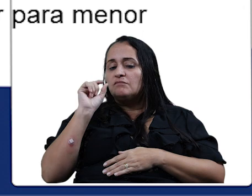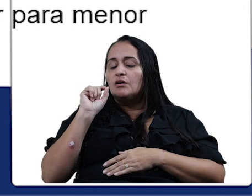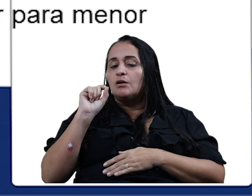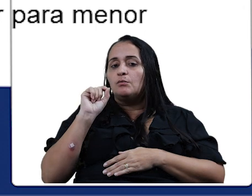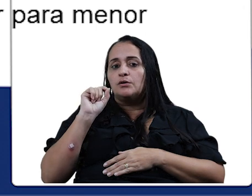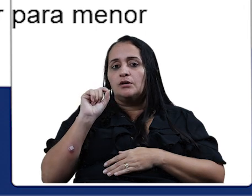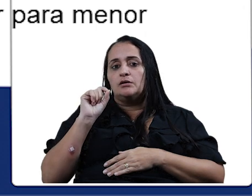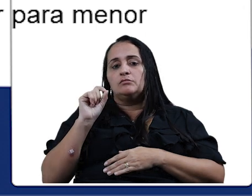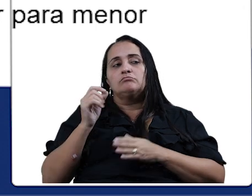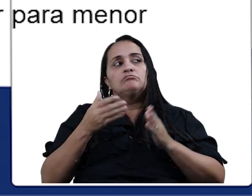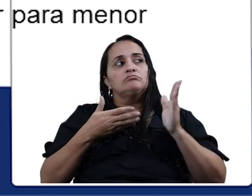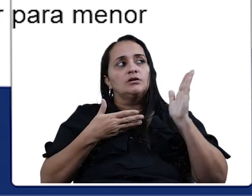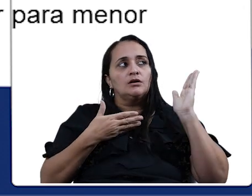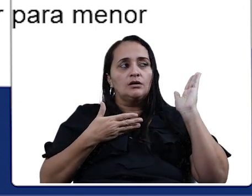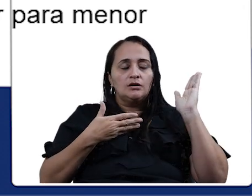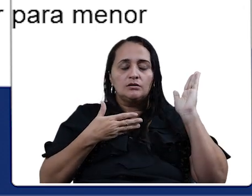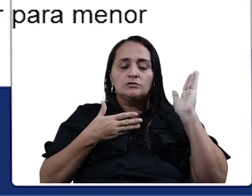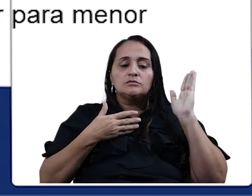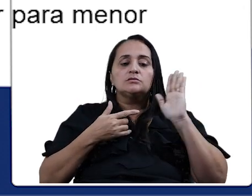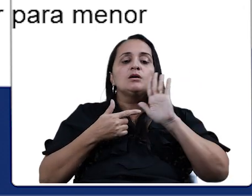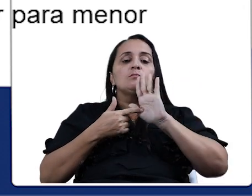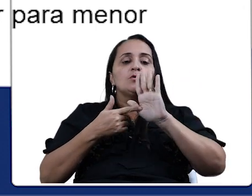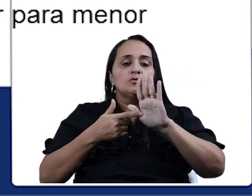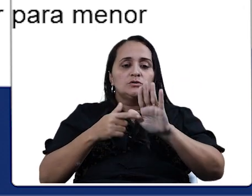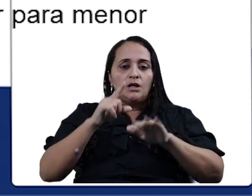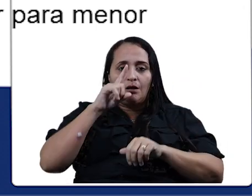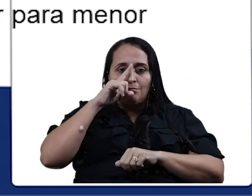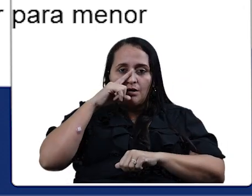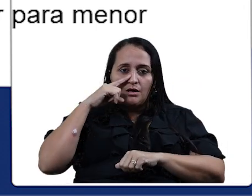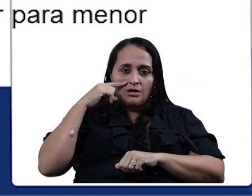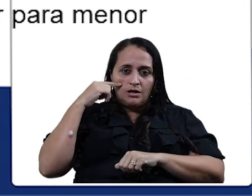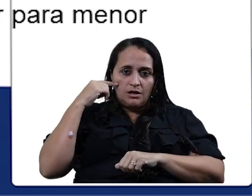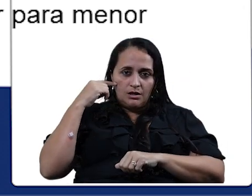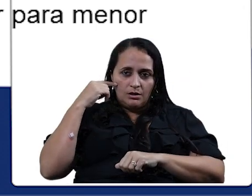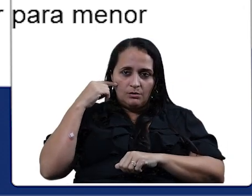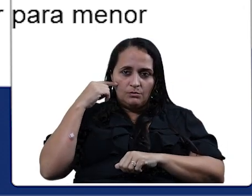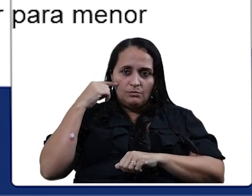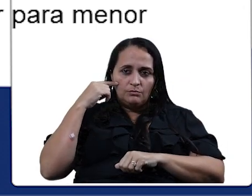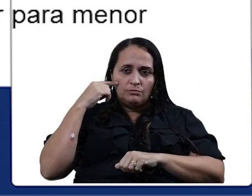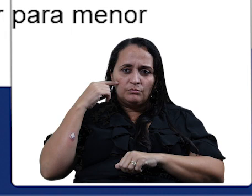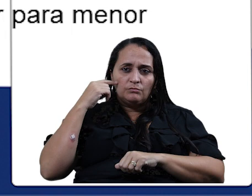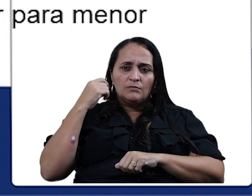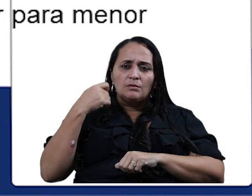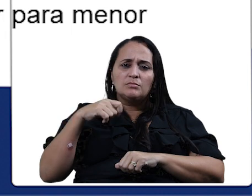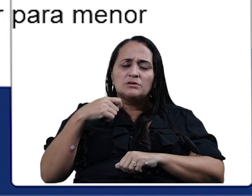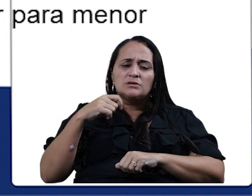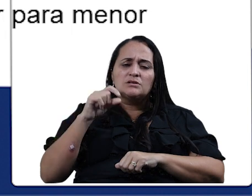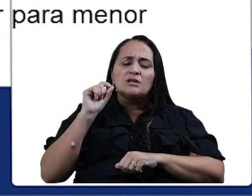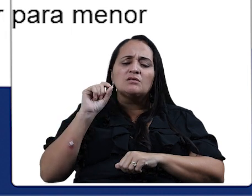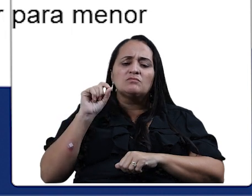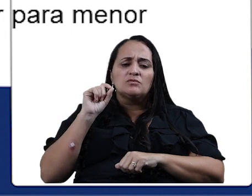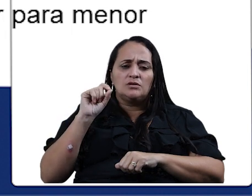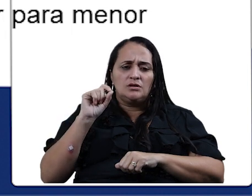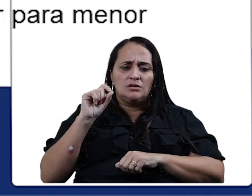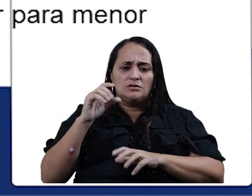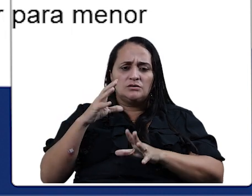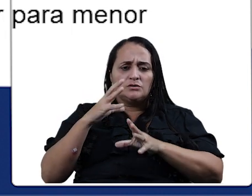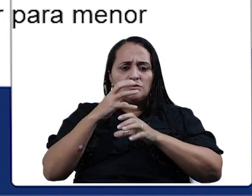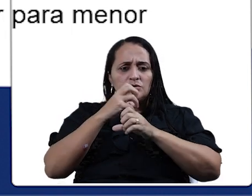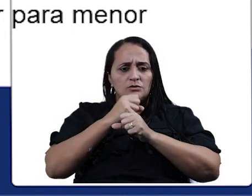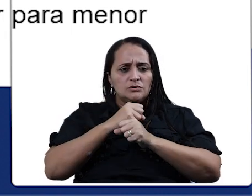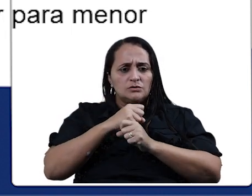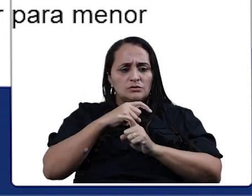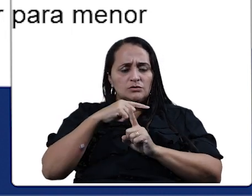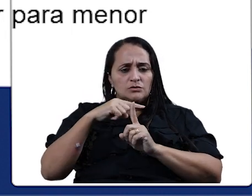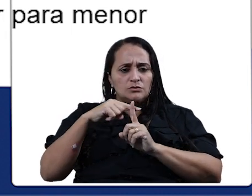de numeração, esse que eu mostrei agora em amarelo, ele não era posicional. Era preciso fazer até uma soma